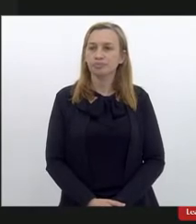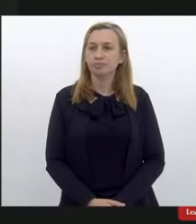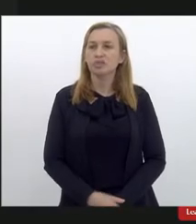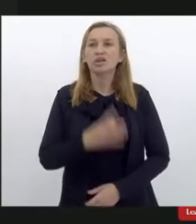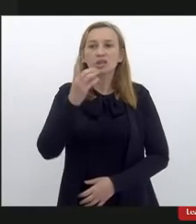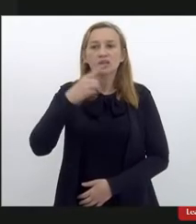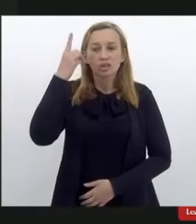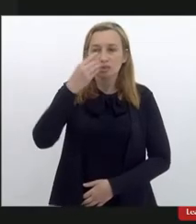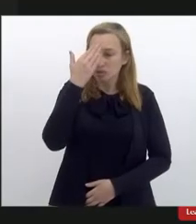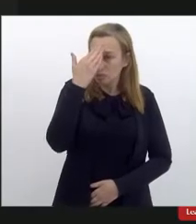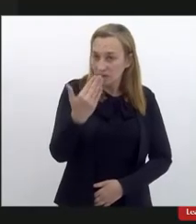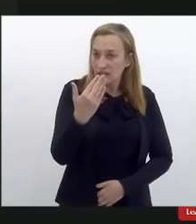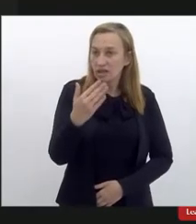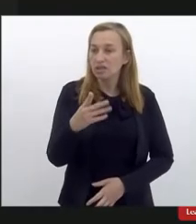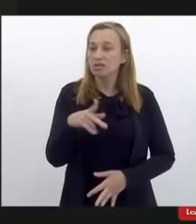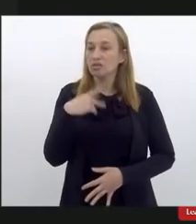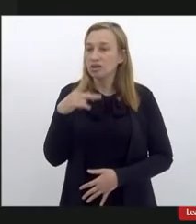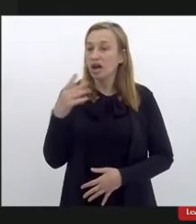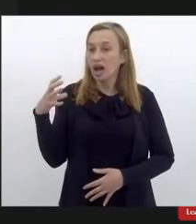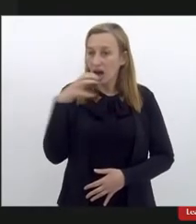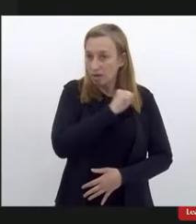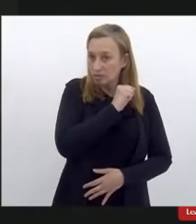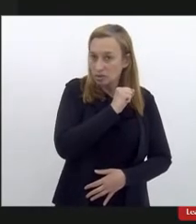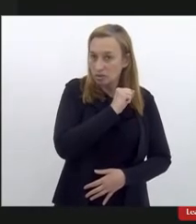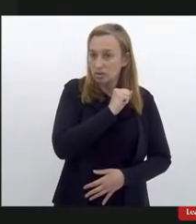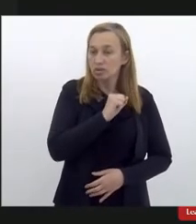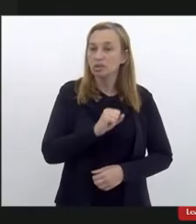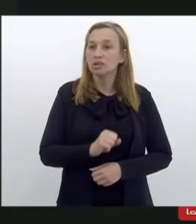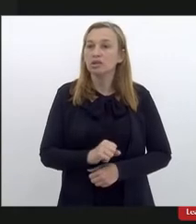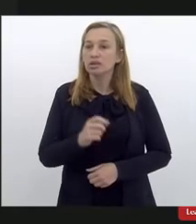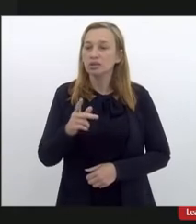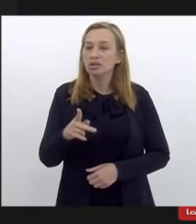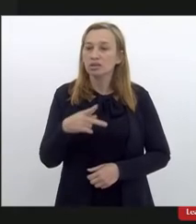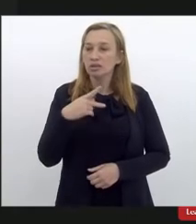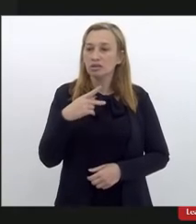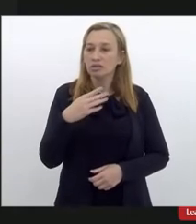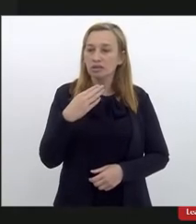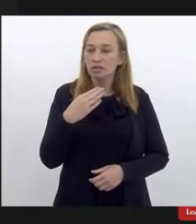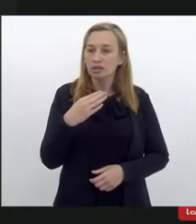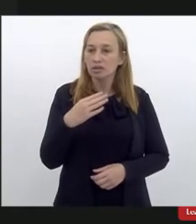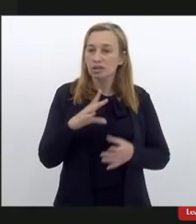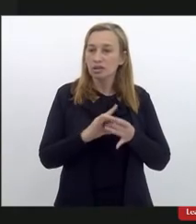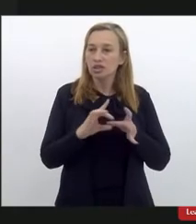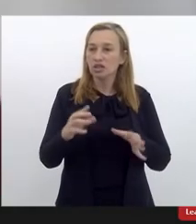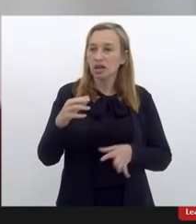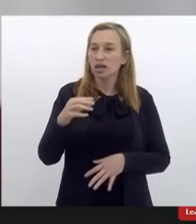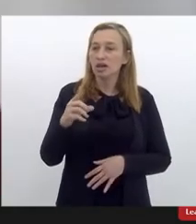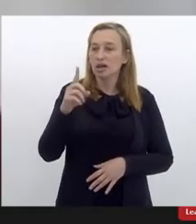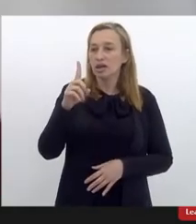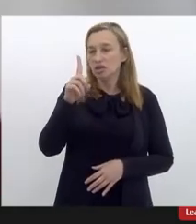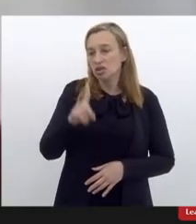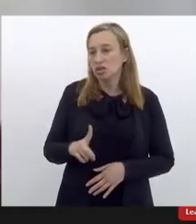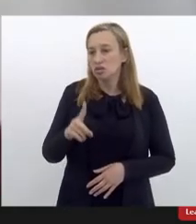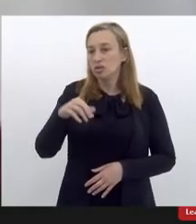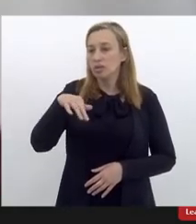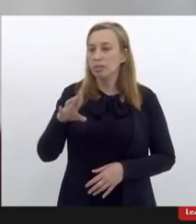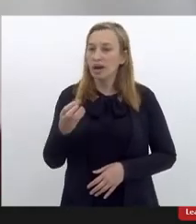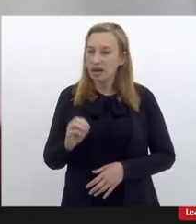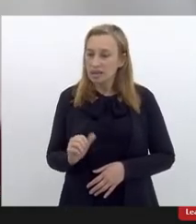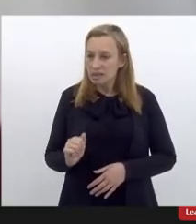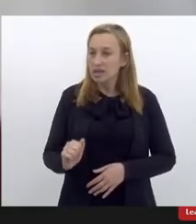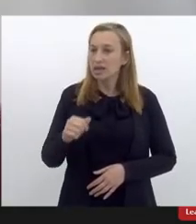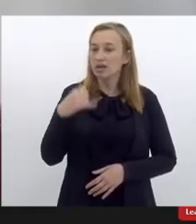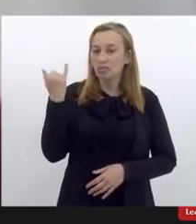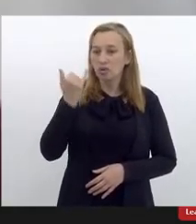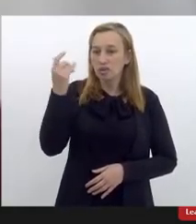Deputado, agradeço. Vou falar mais rapidamente e passar para a Márcia Farinaso, que é uma das nossas diretoras, que eu acho que é importante que ela fez